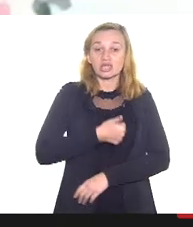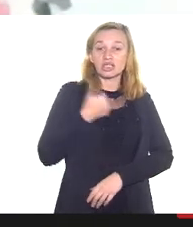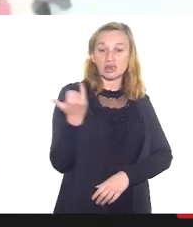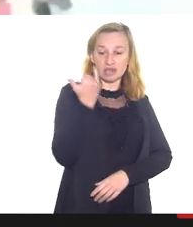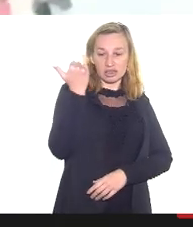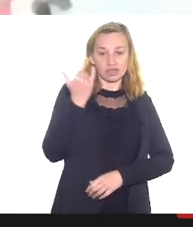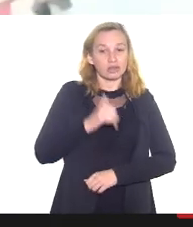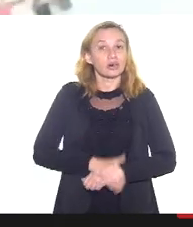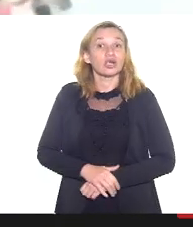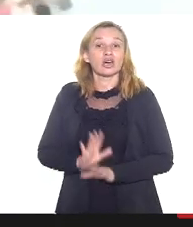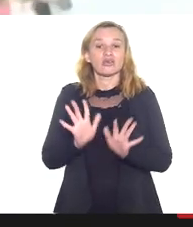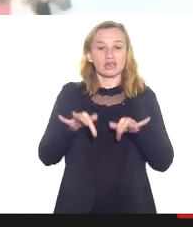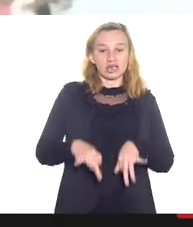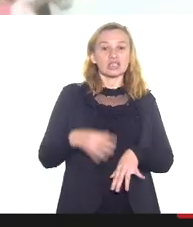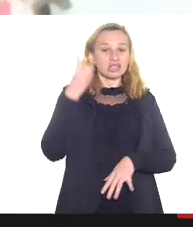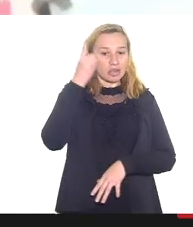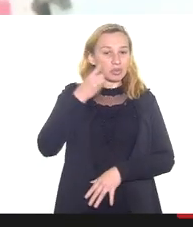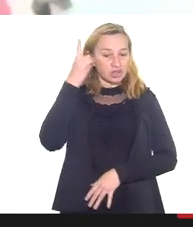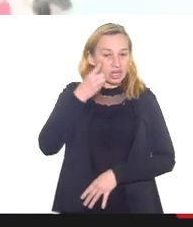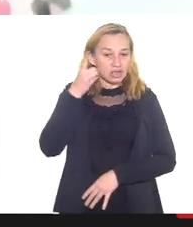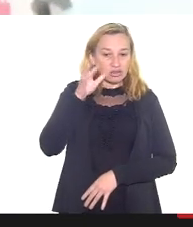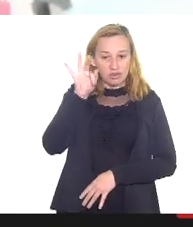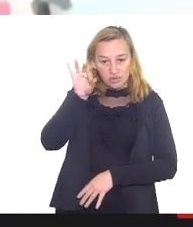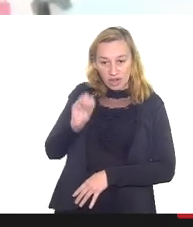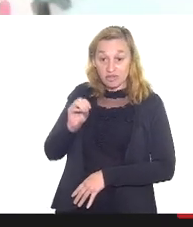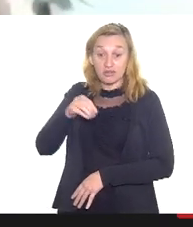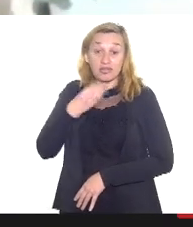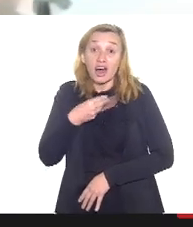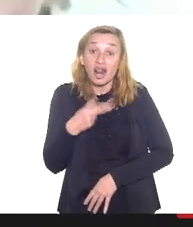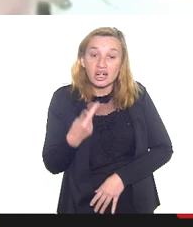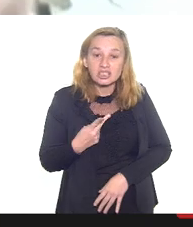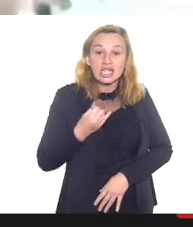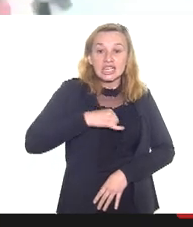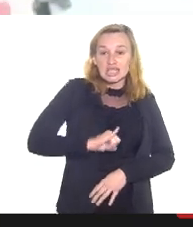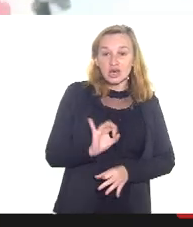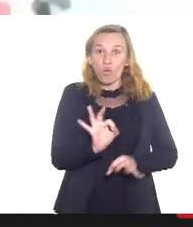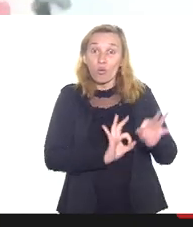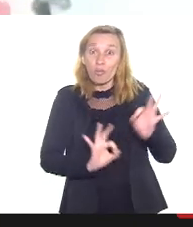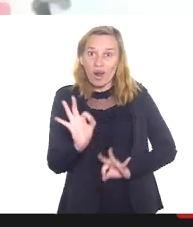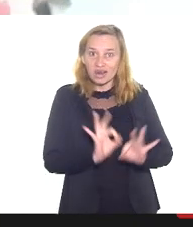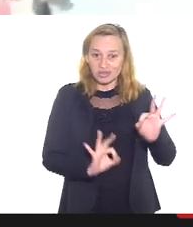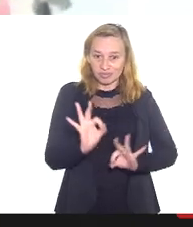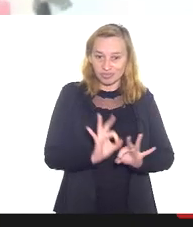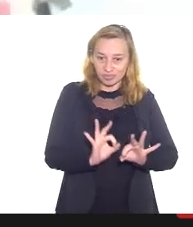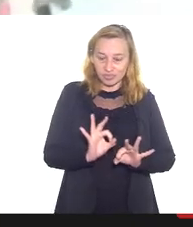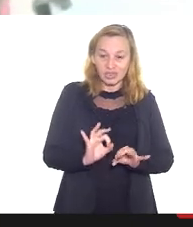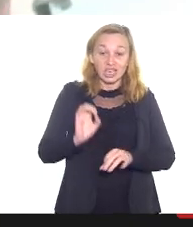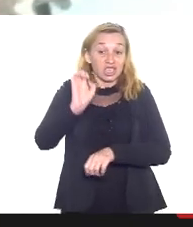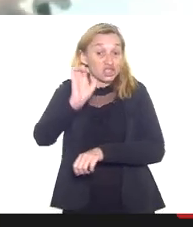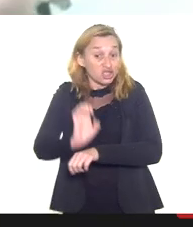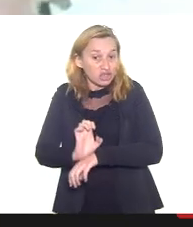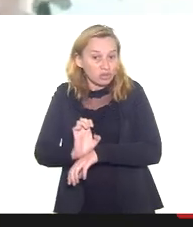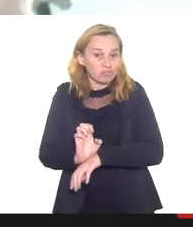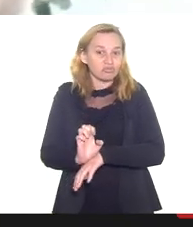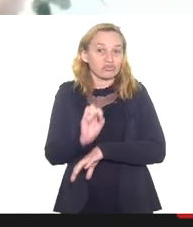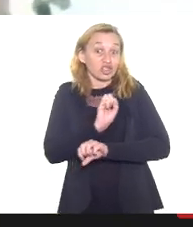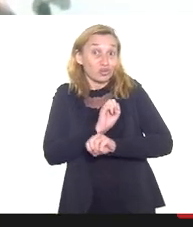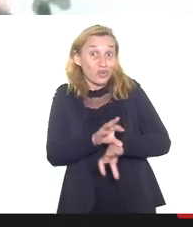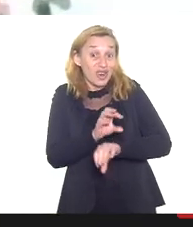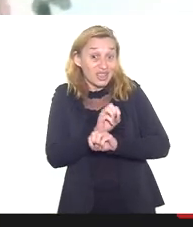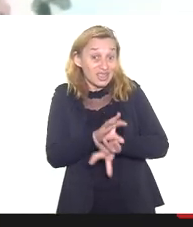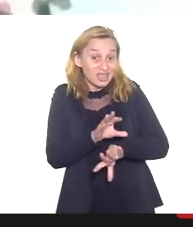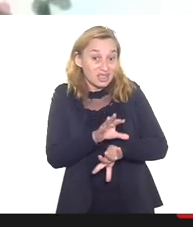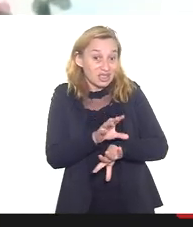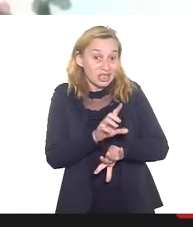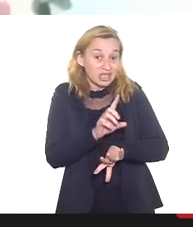termino, deputado Flávio, dizendo, se o Plano Estadual de Educação